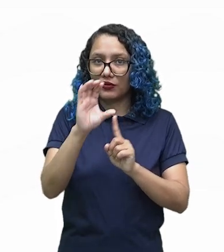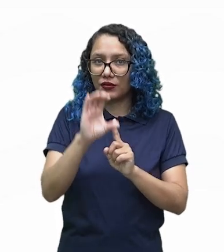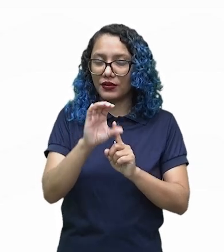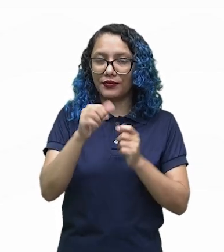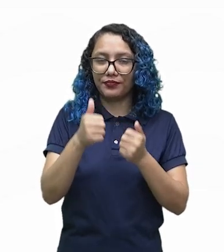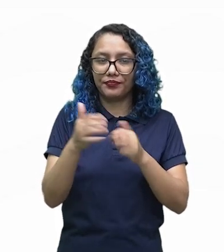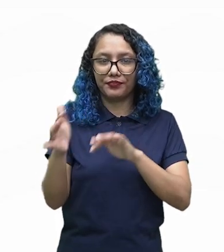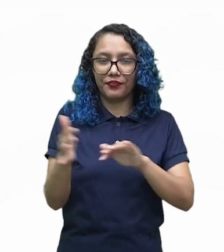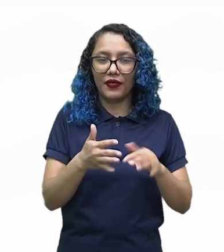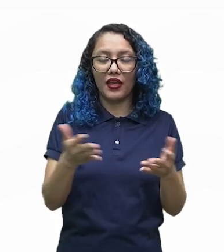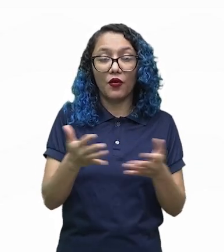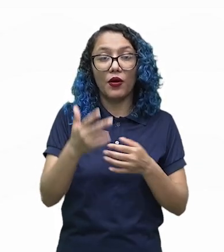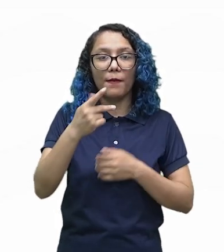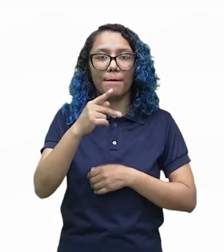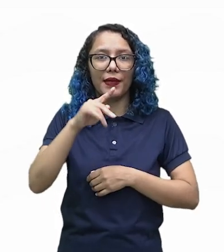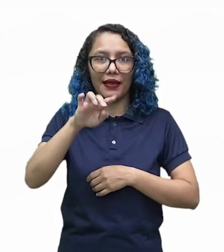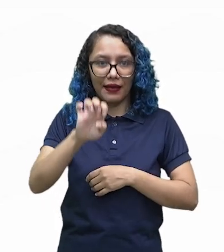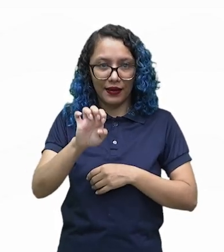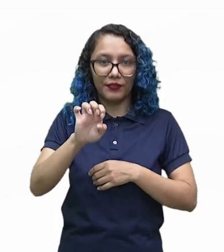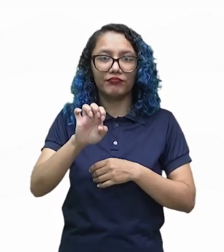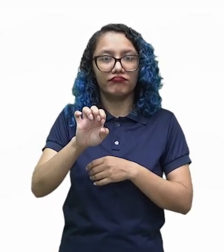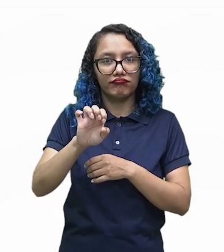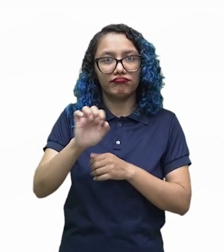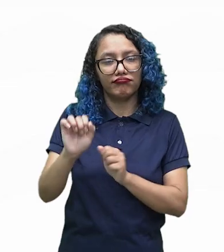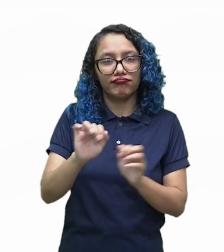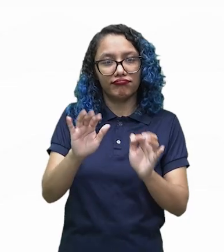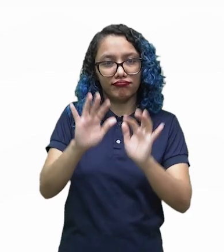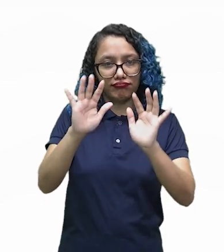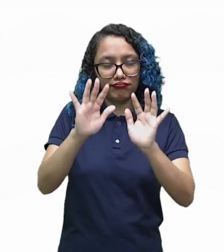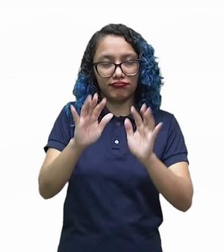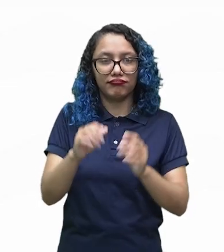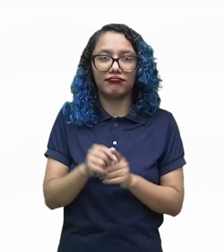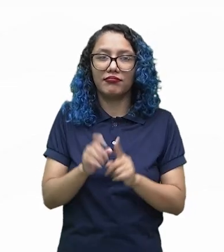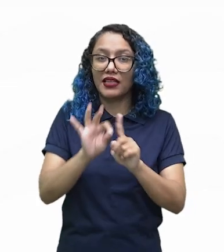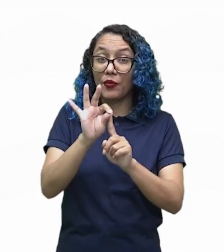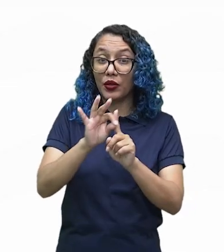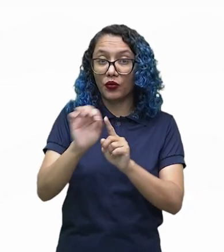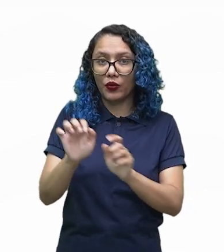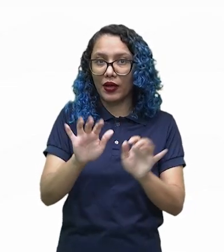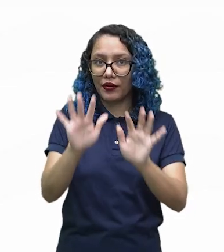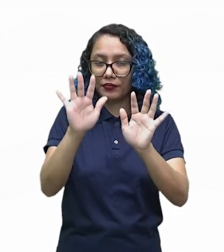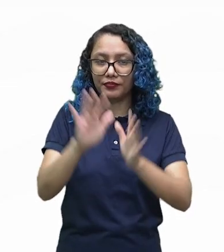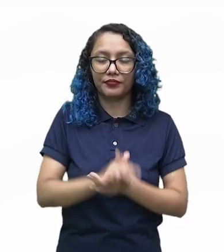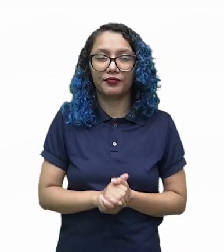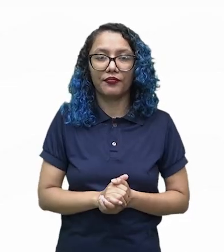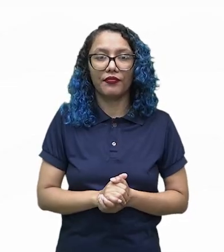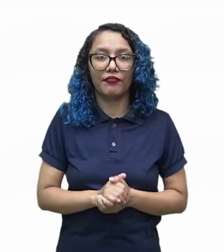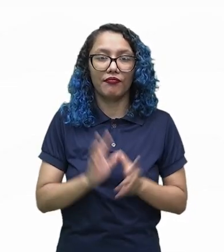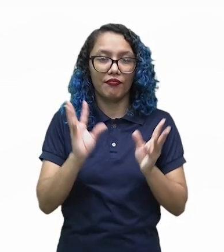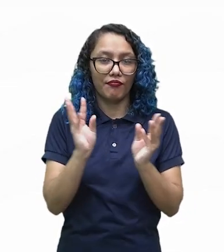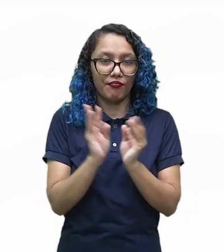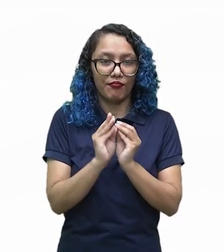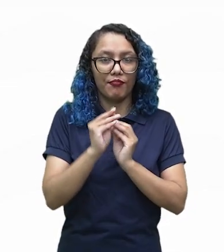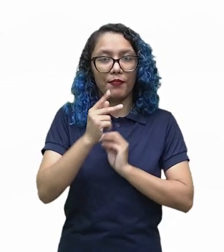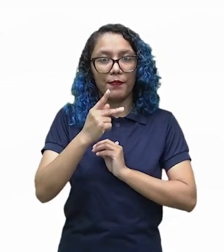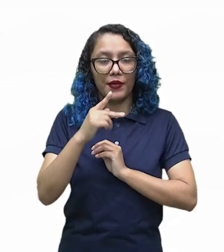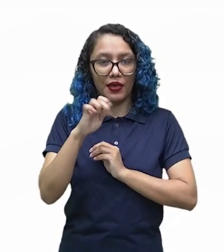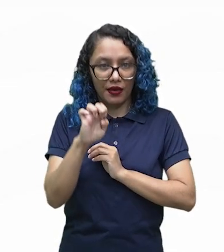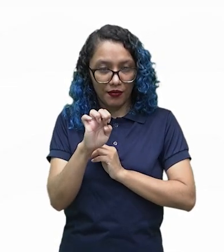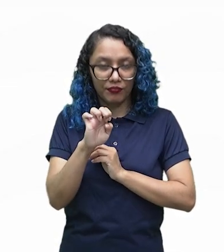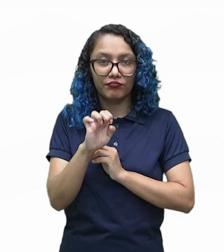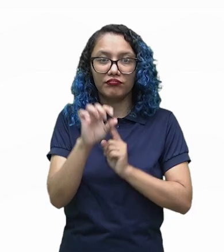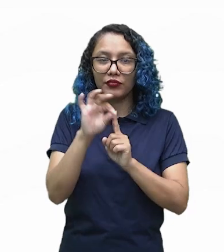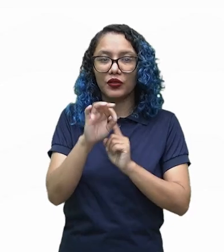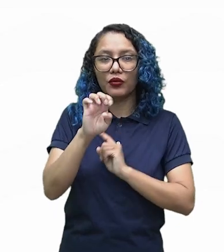falar do ponto de ebulição, olha só. O ponto de ebulição, que aqui a gente vai chamar de PE, ele é